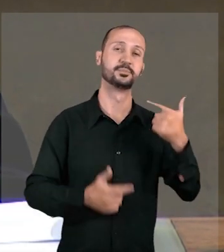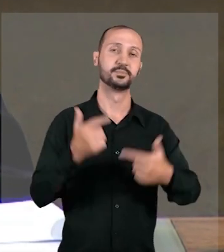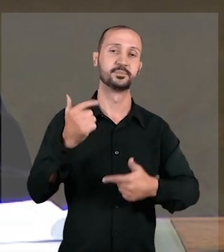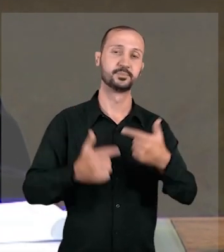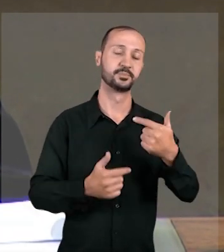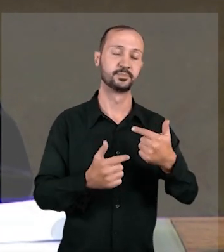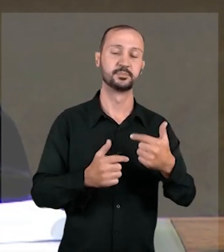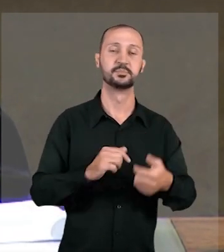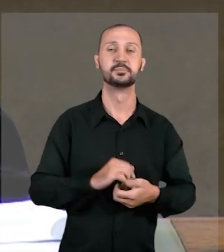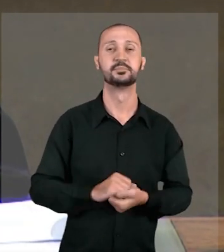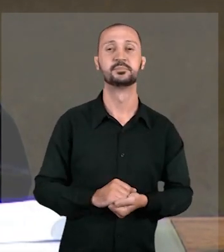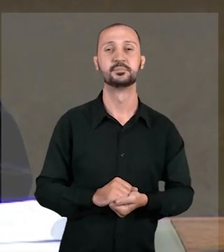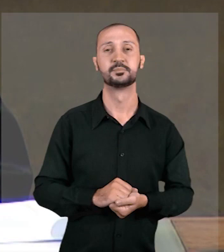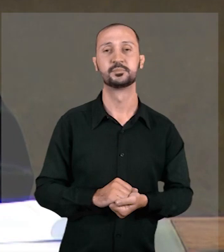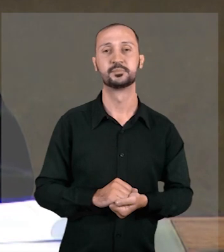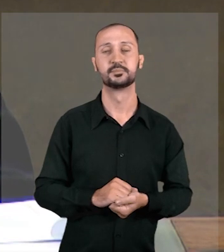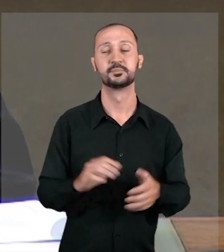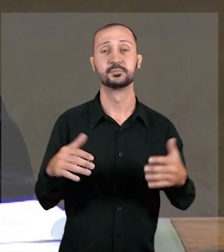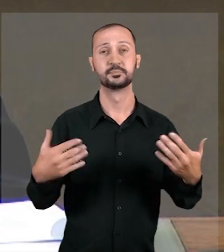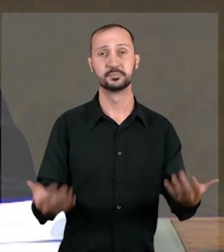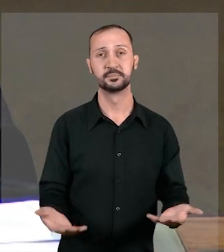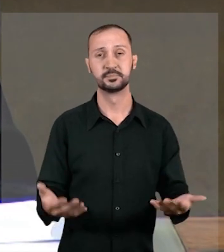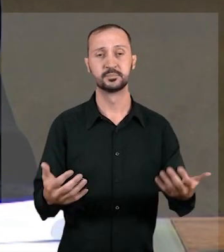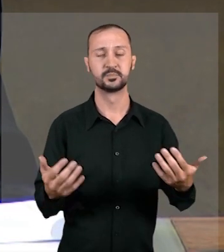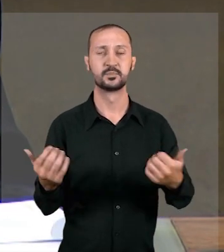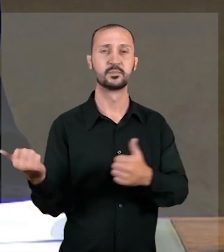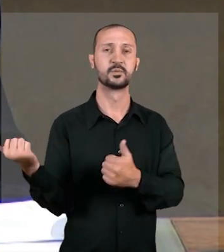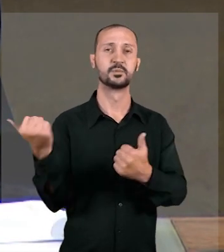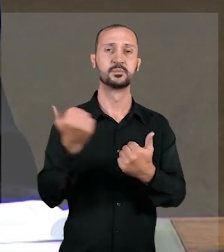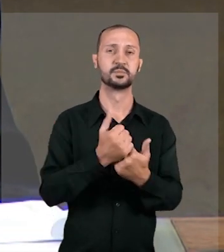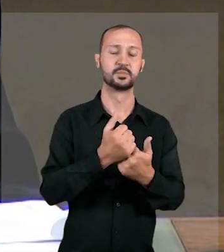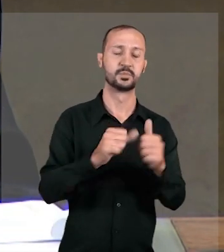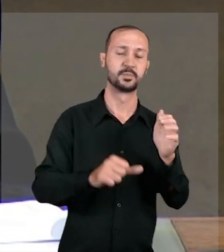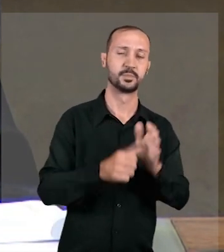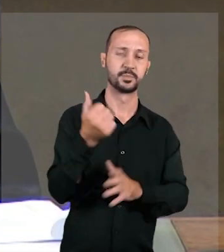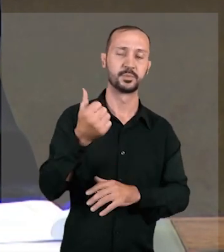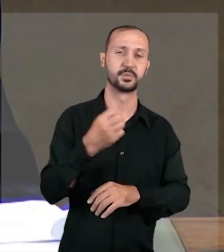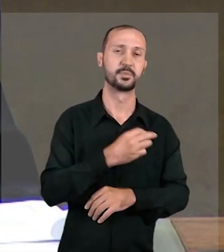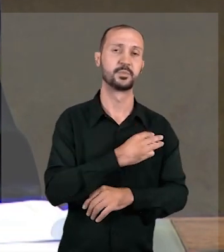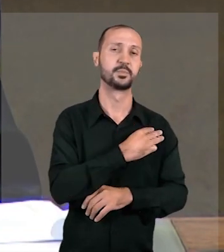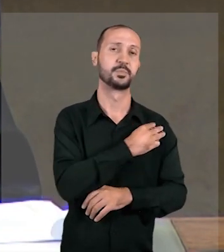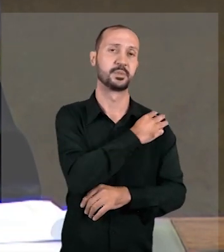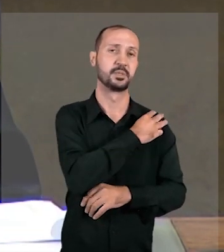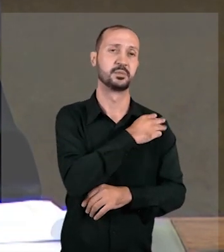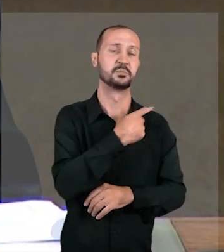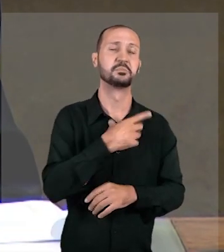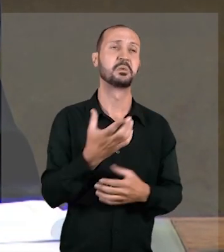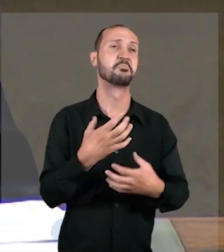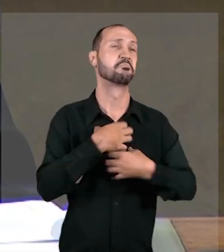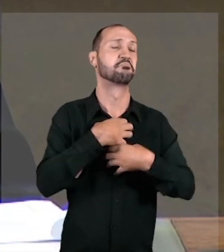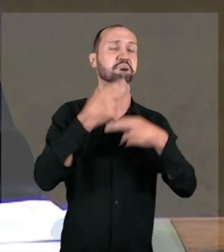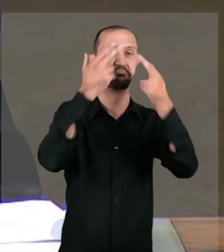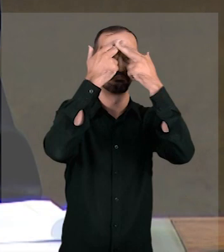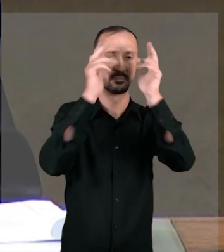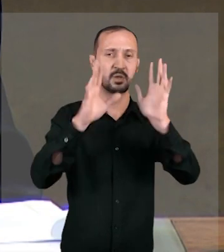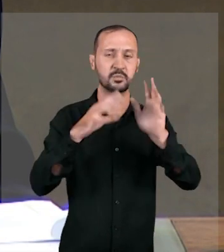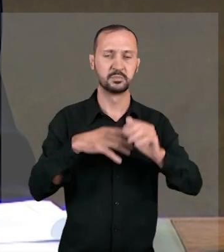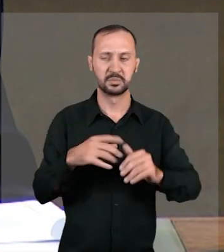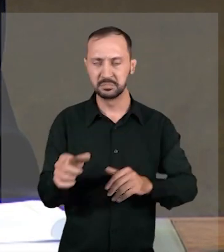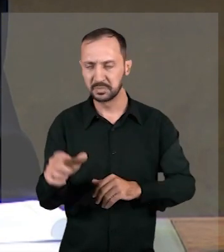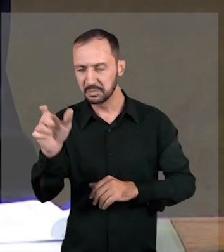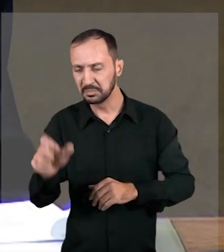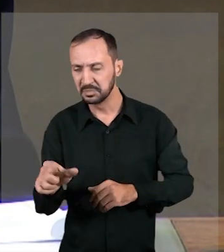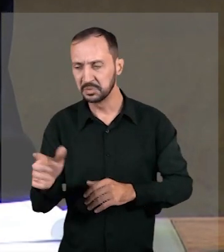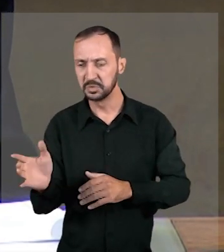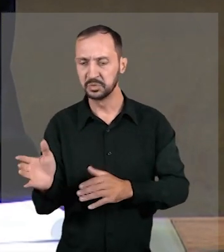eventual substituição. Só que a substituição do primeiro-ministro não tem nenhum trauma. Basta o presidente indicar um